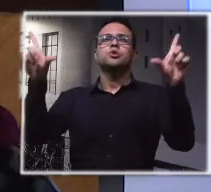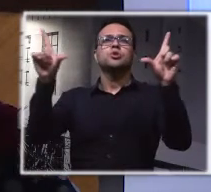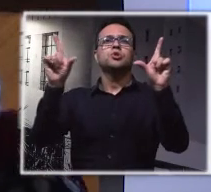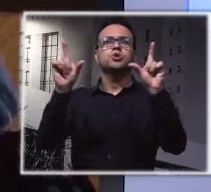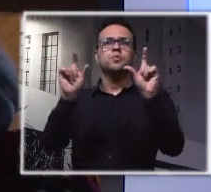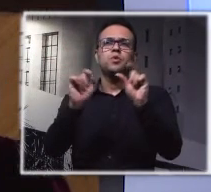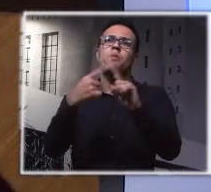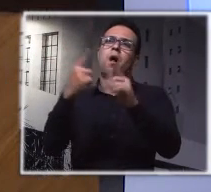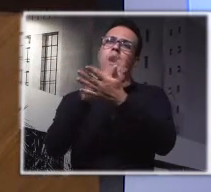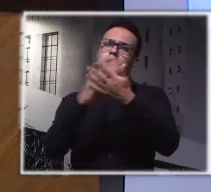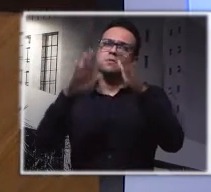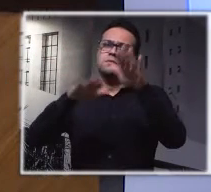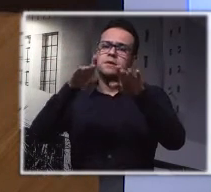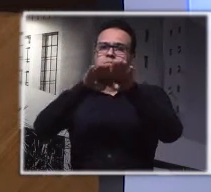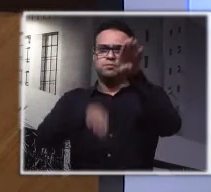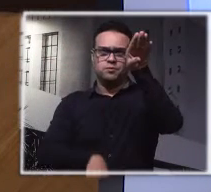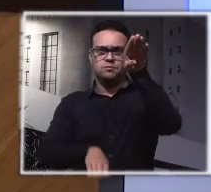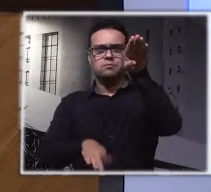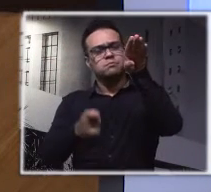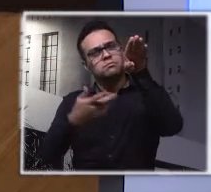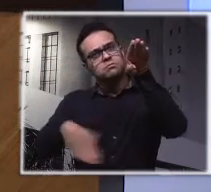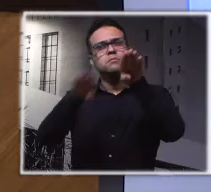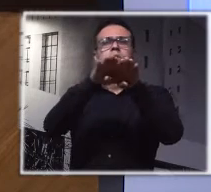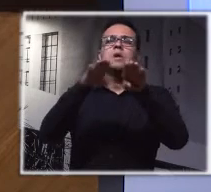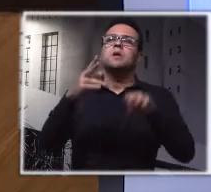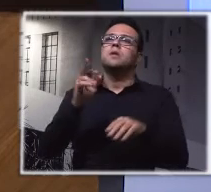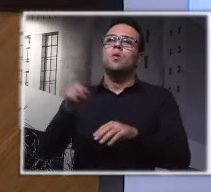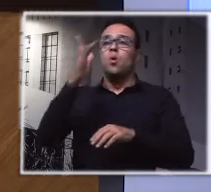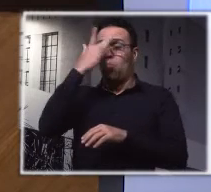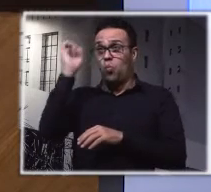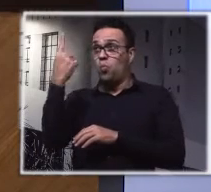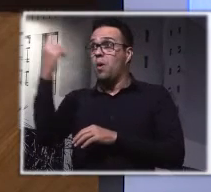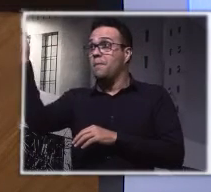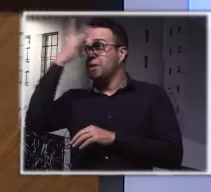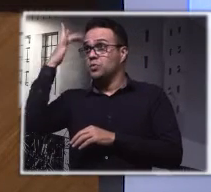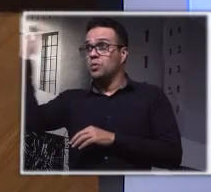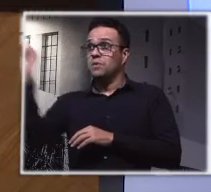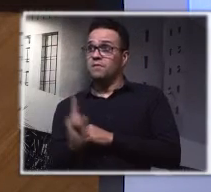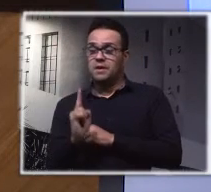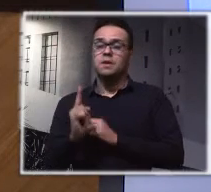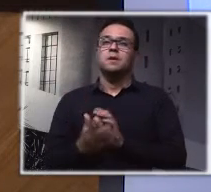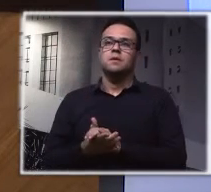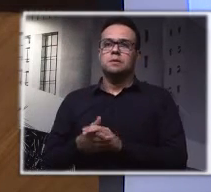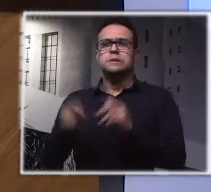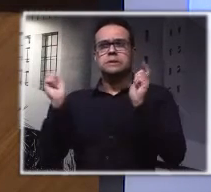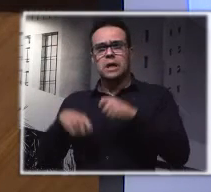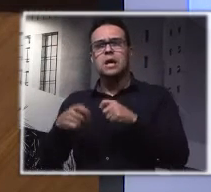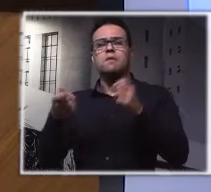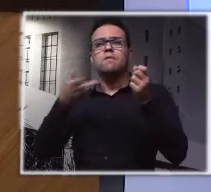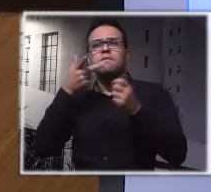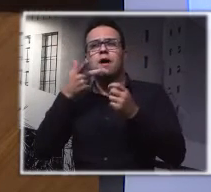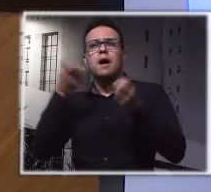desigualdades existentes. Não basta que uma pessoa tenha o direito de vir aqui, consiga falar,